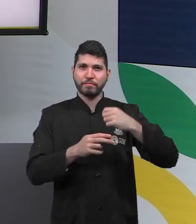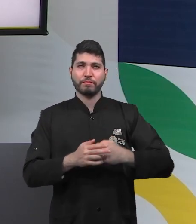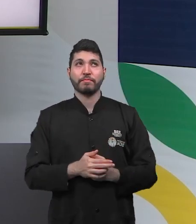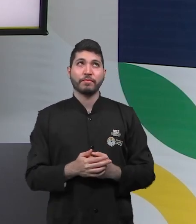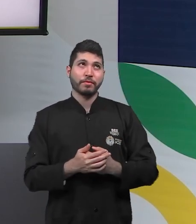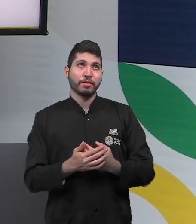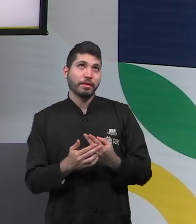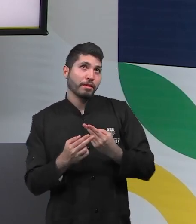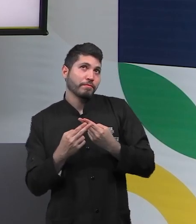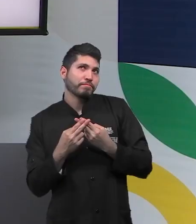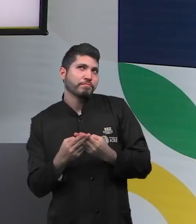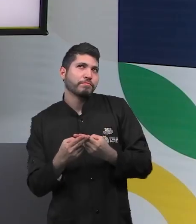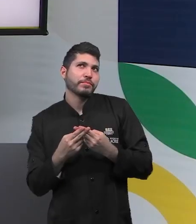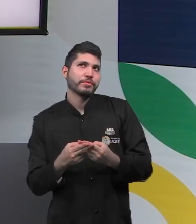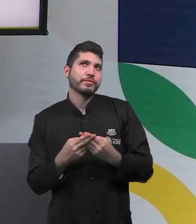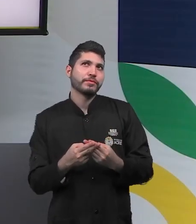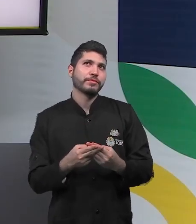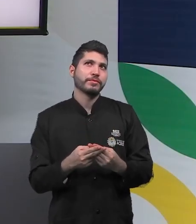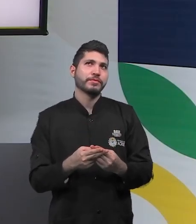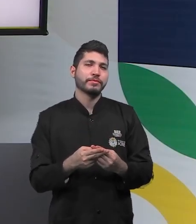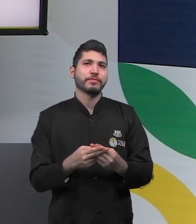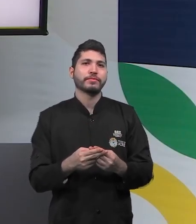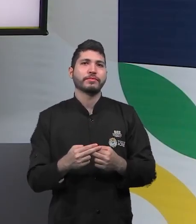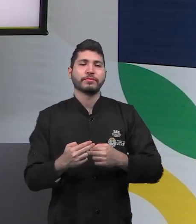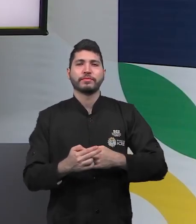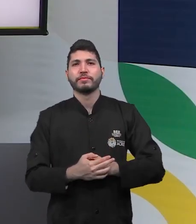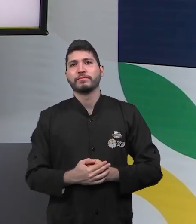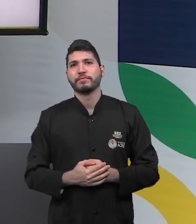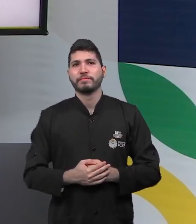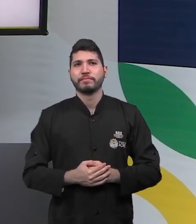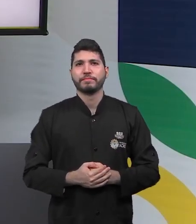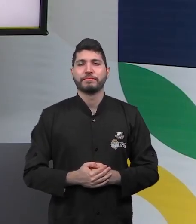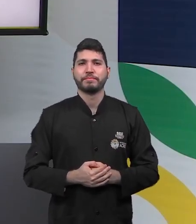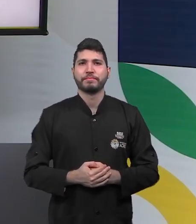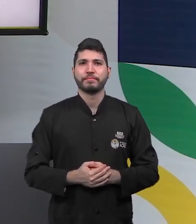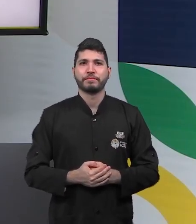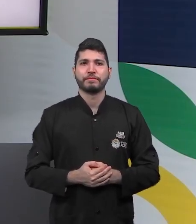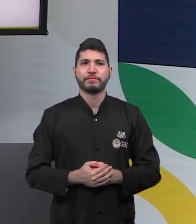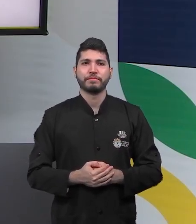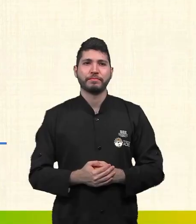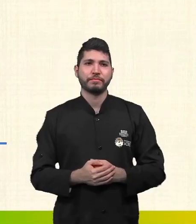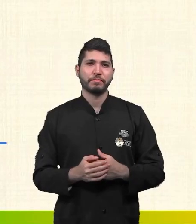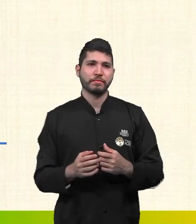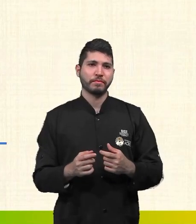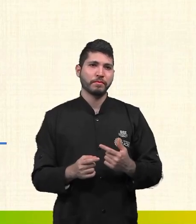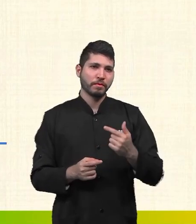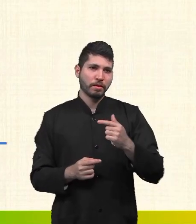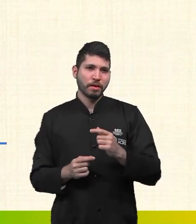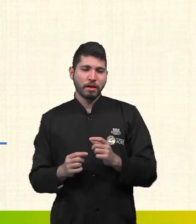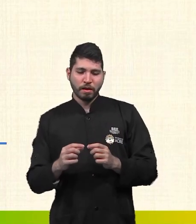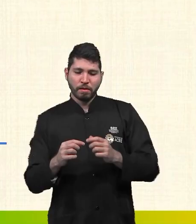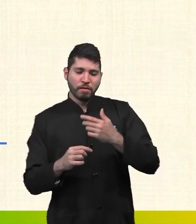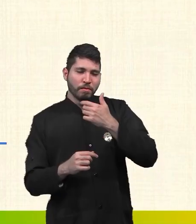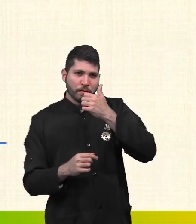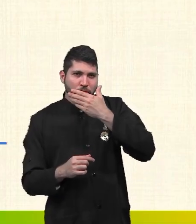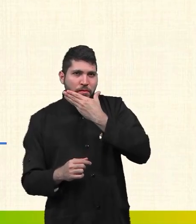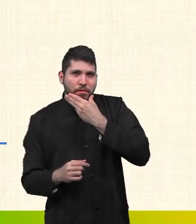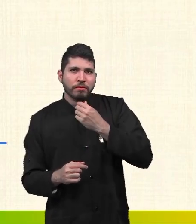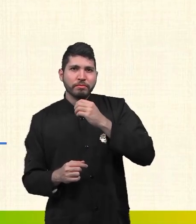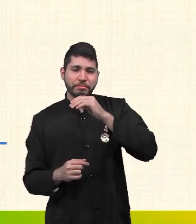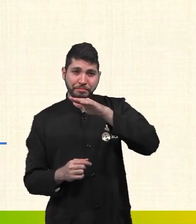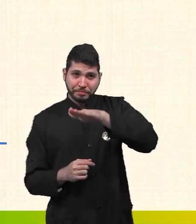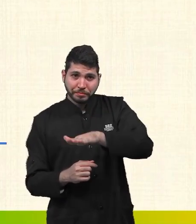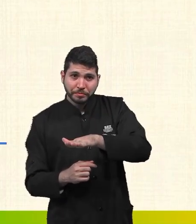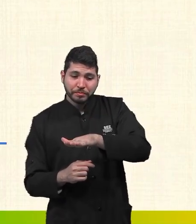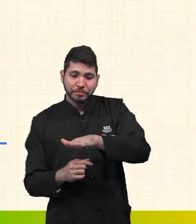paciência dela. E outra coisa que pode indicar isso, observem, é essa plaquinha aqui ao lado dele, que no caso nós temos make